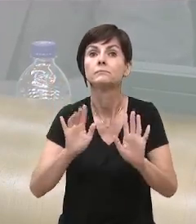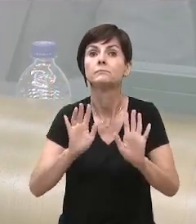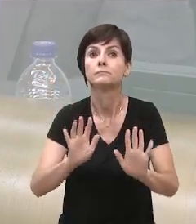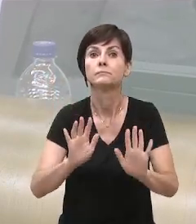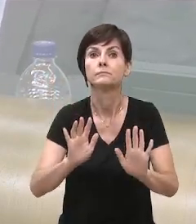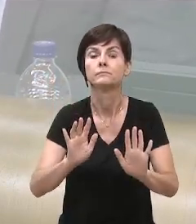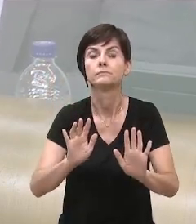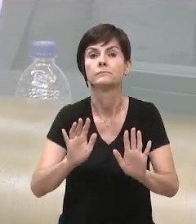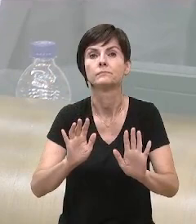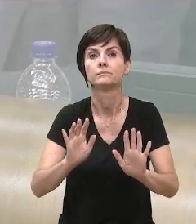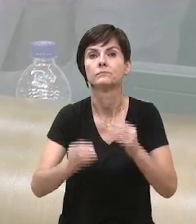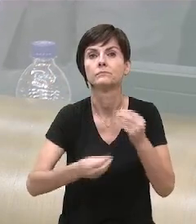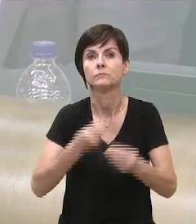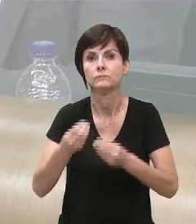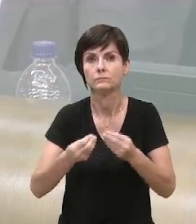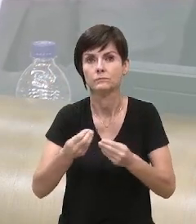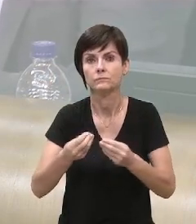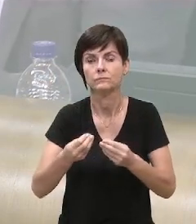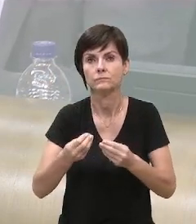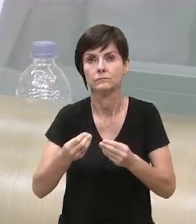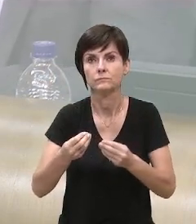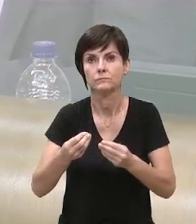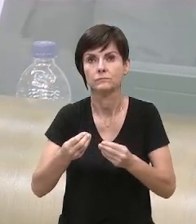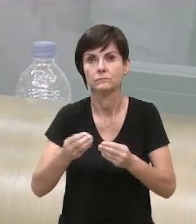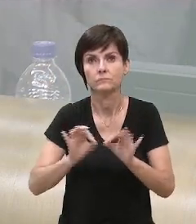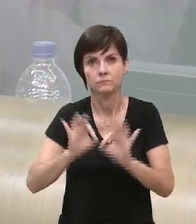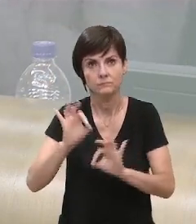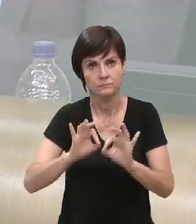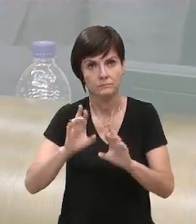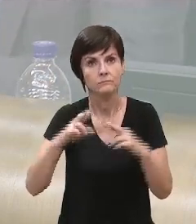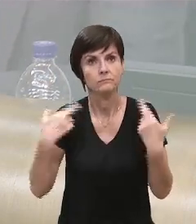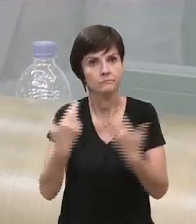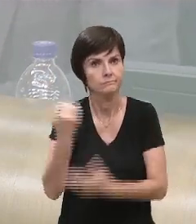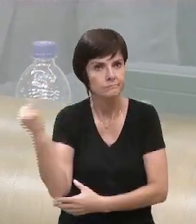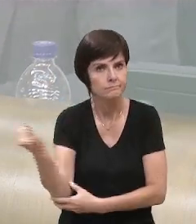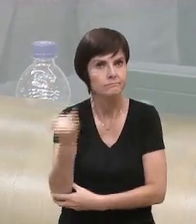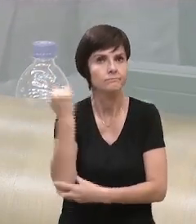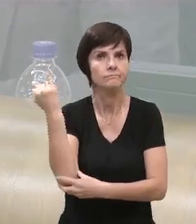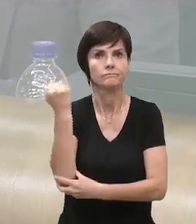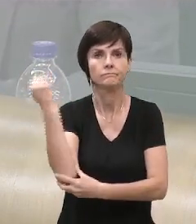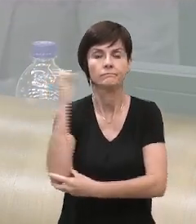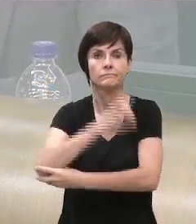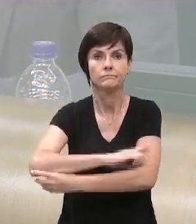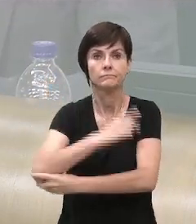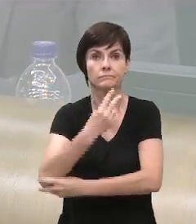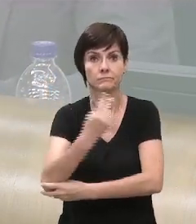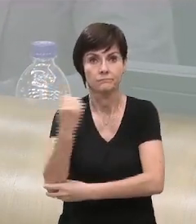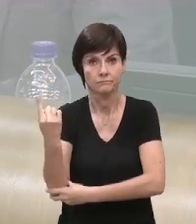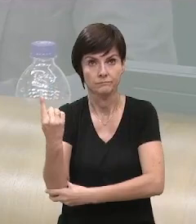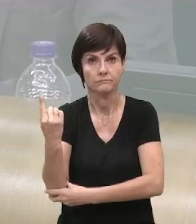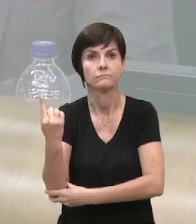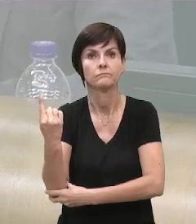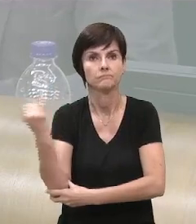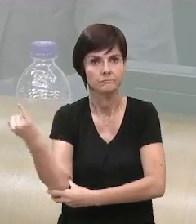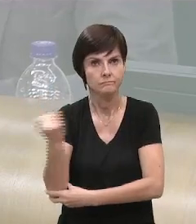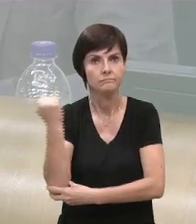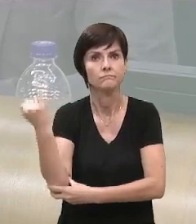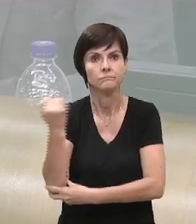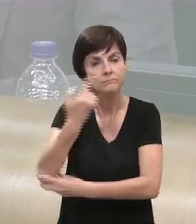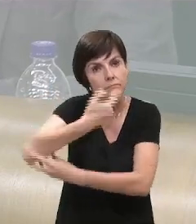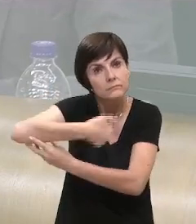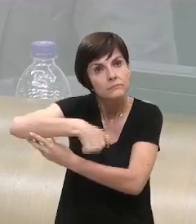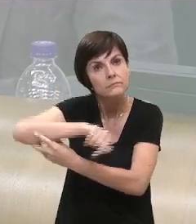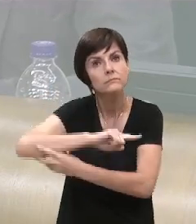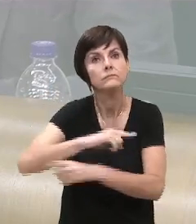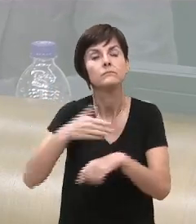da forma como está sendo conduzida. Eu acho importantíssima essa reunião. Acho que esse dia 21 ele pode ser fundamental para entender o que está